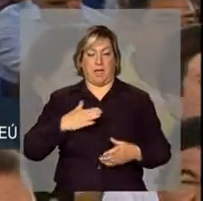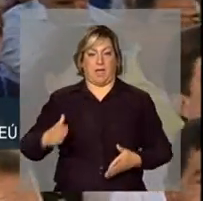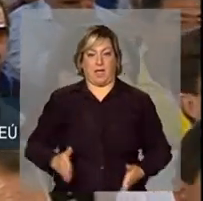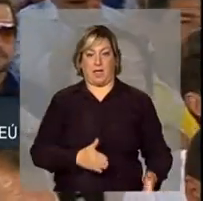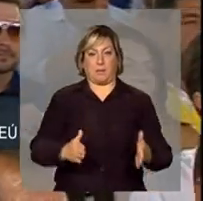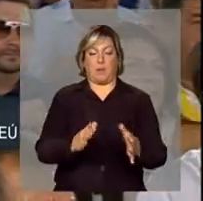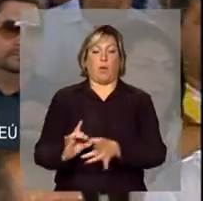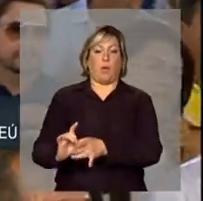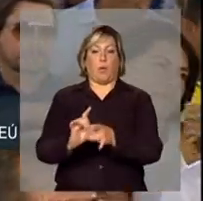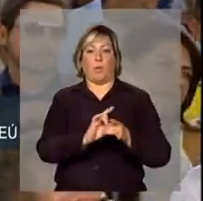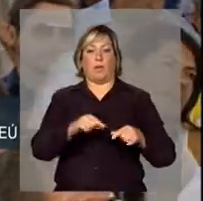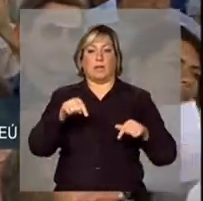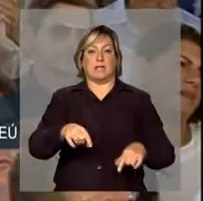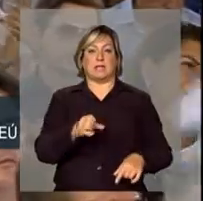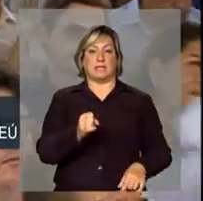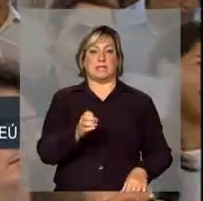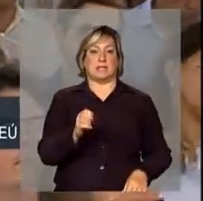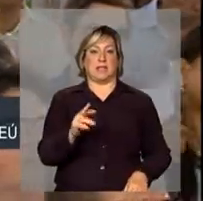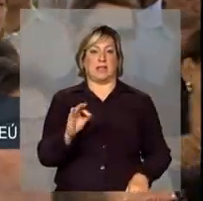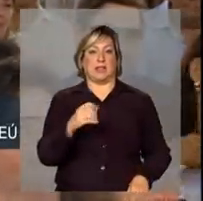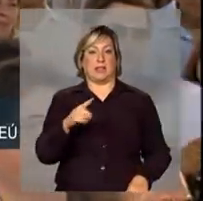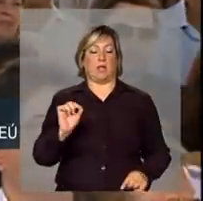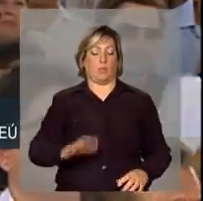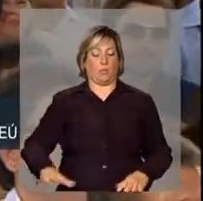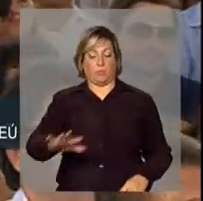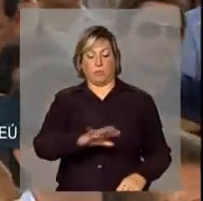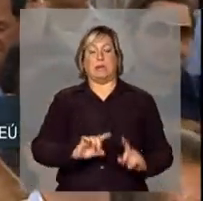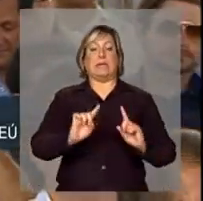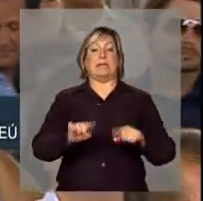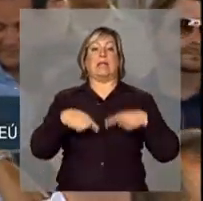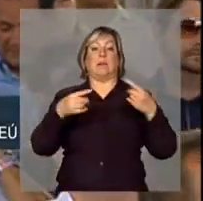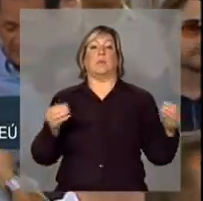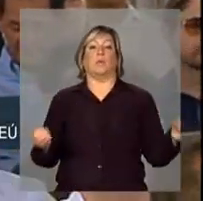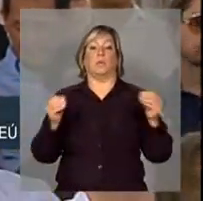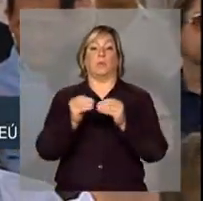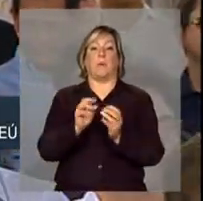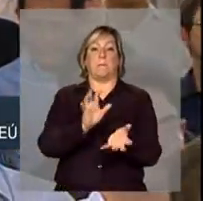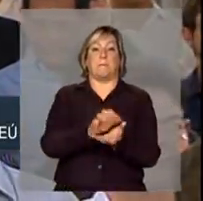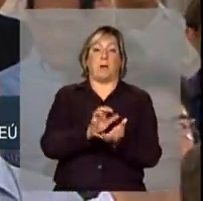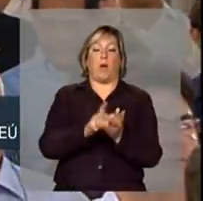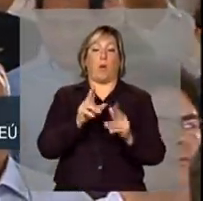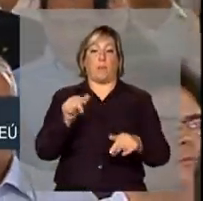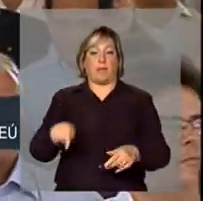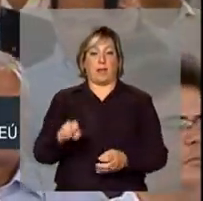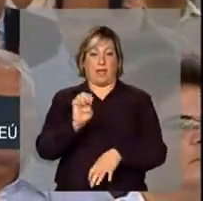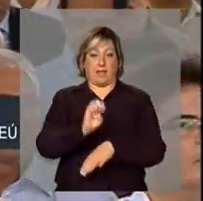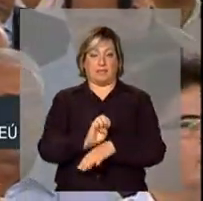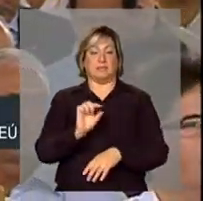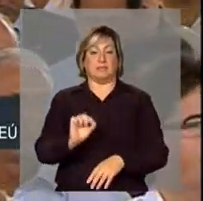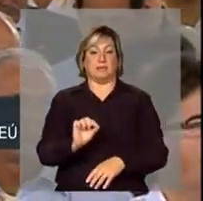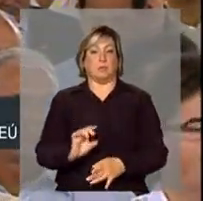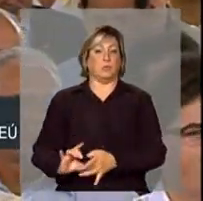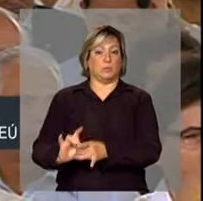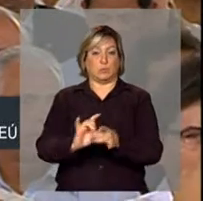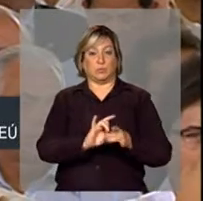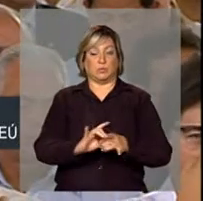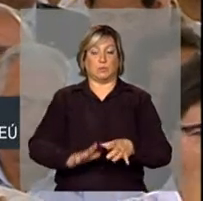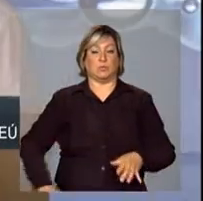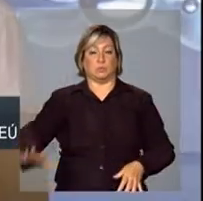unindo o sertão para depois unir Pernambuco, como Pernambuco hoje é um Estado unido, que